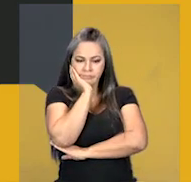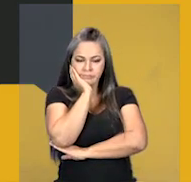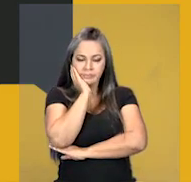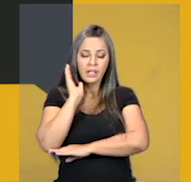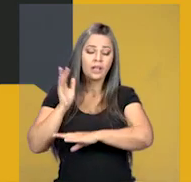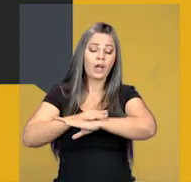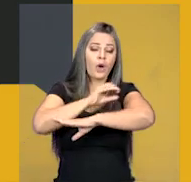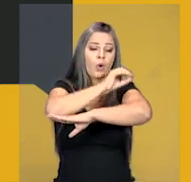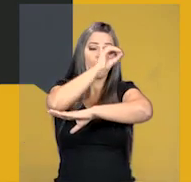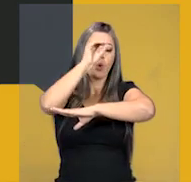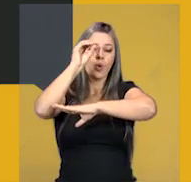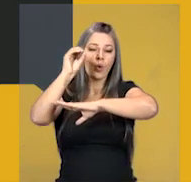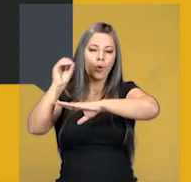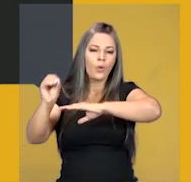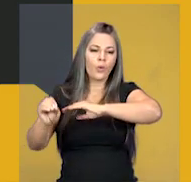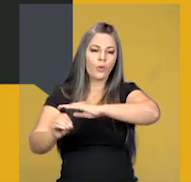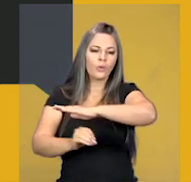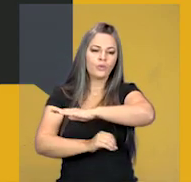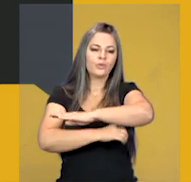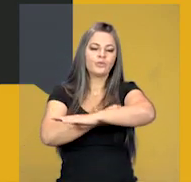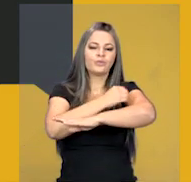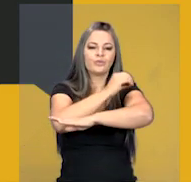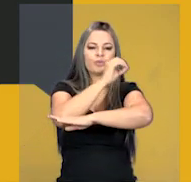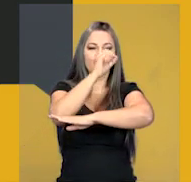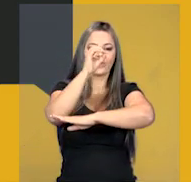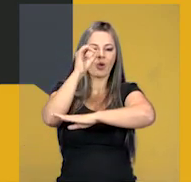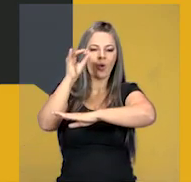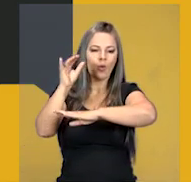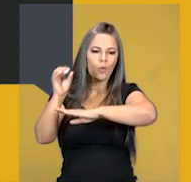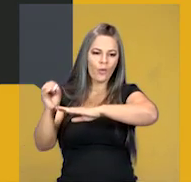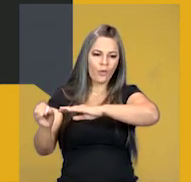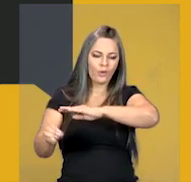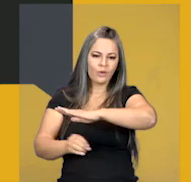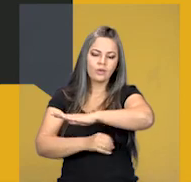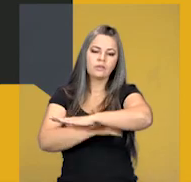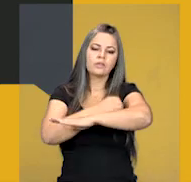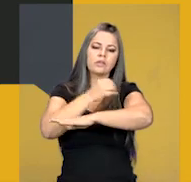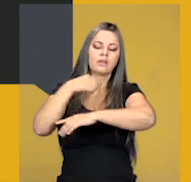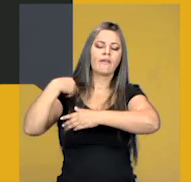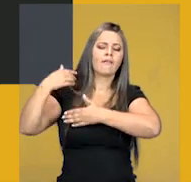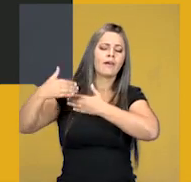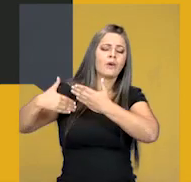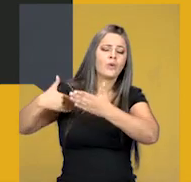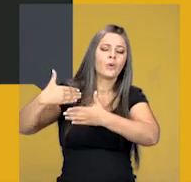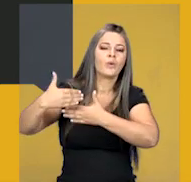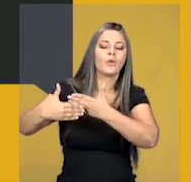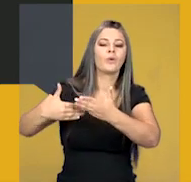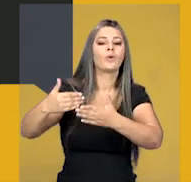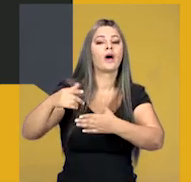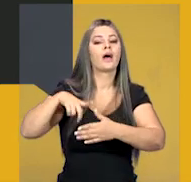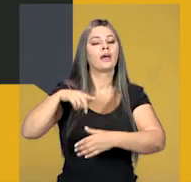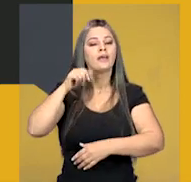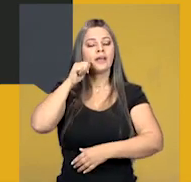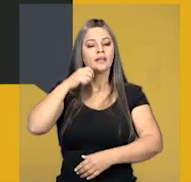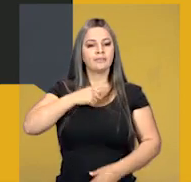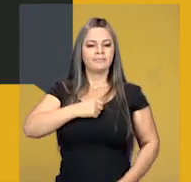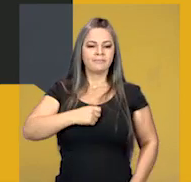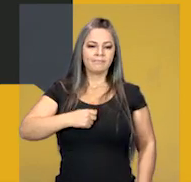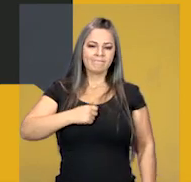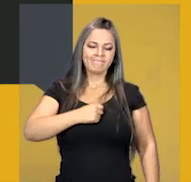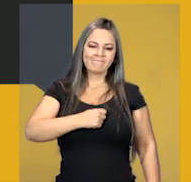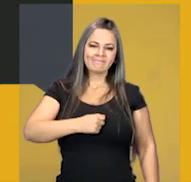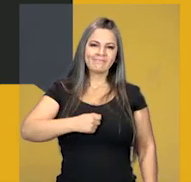serena e confiante. Olha o tempo passando. Com saudades, tinha esperança que logo seu